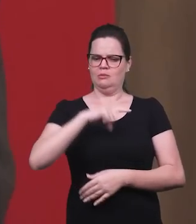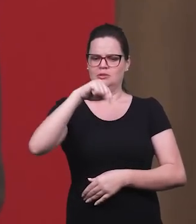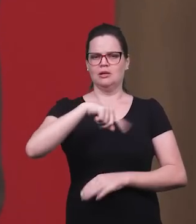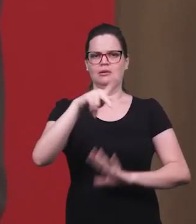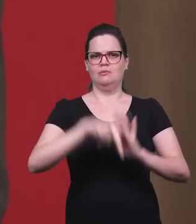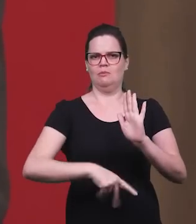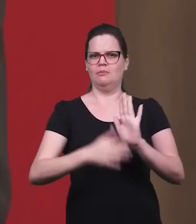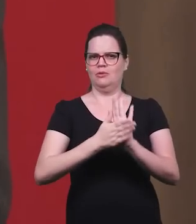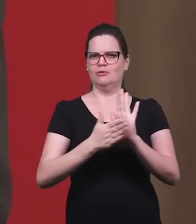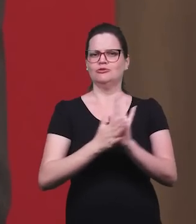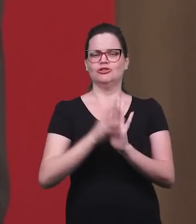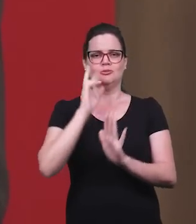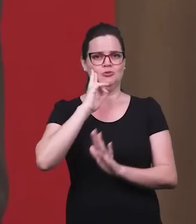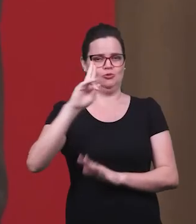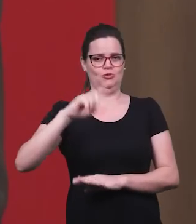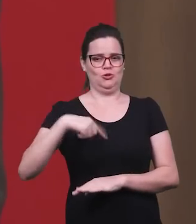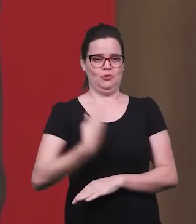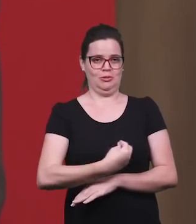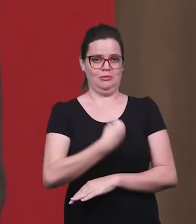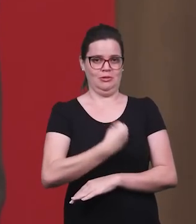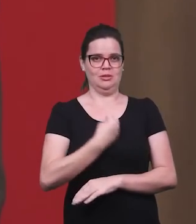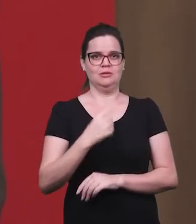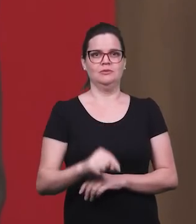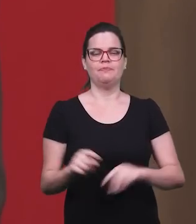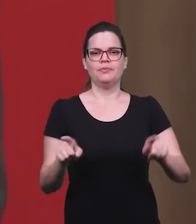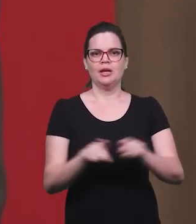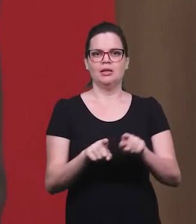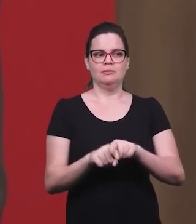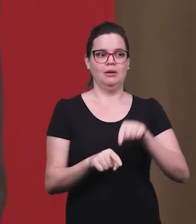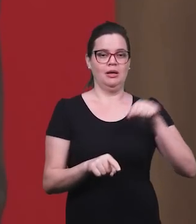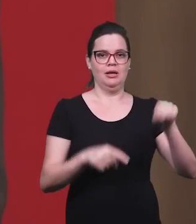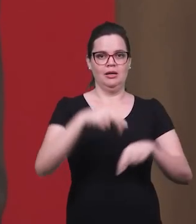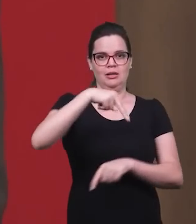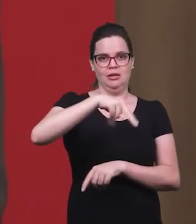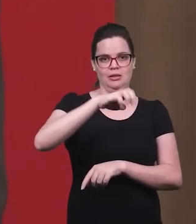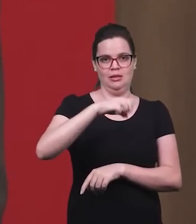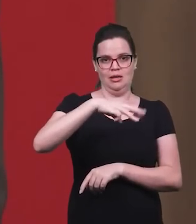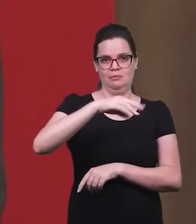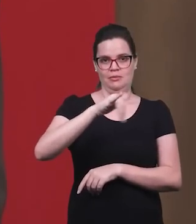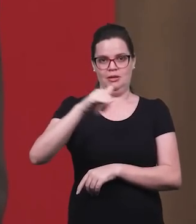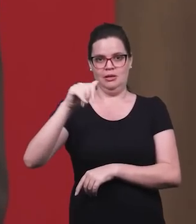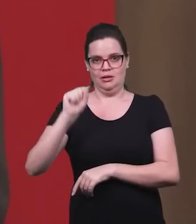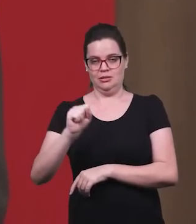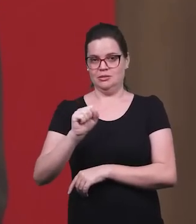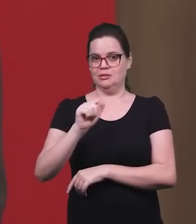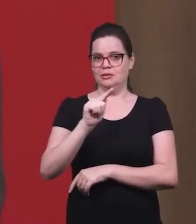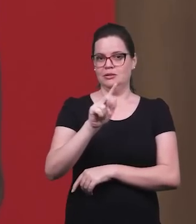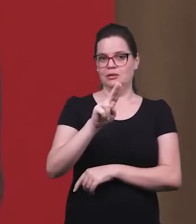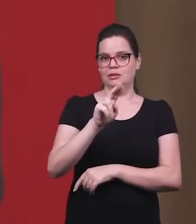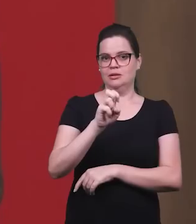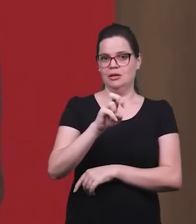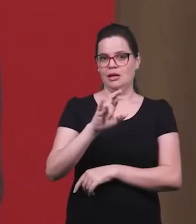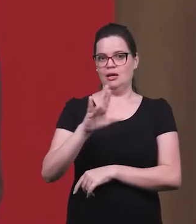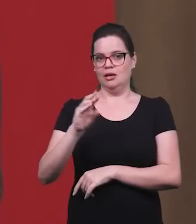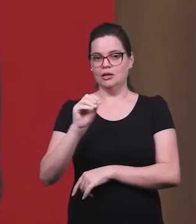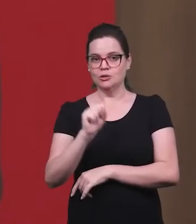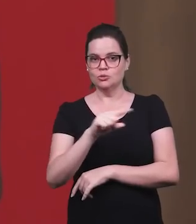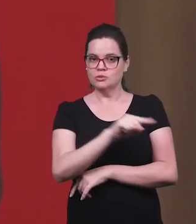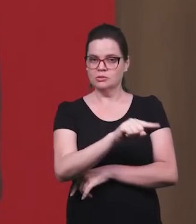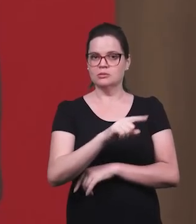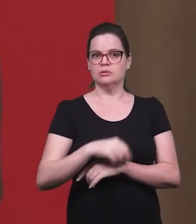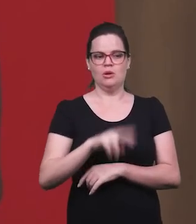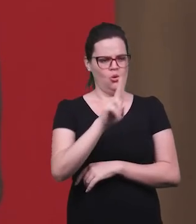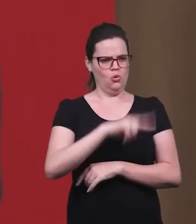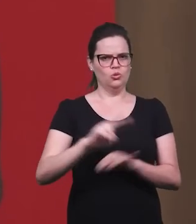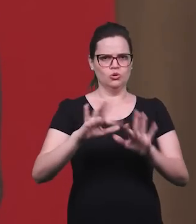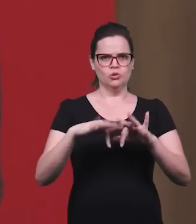Outra coisa, o outro que estava lá, Neemias Gueiros. O Senhor usou essa família,